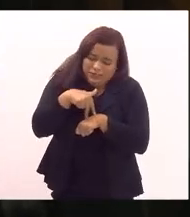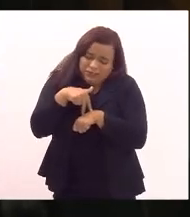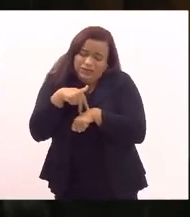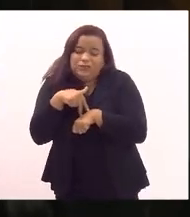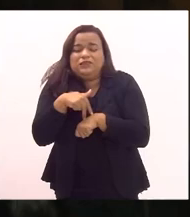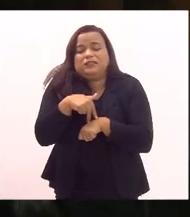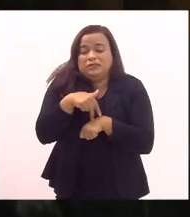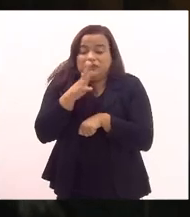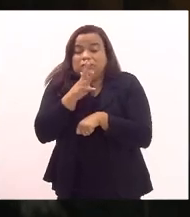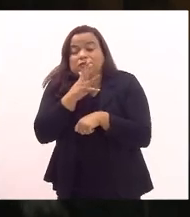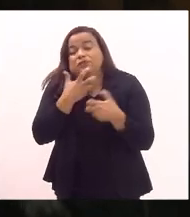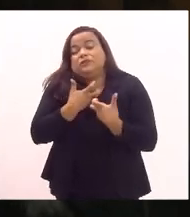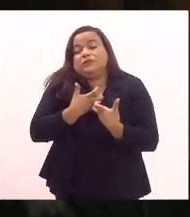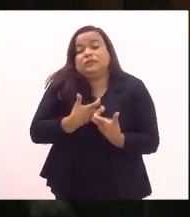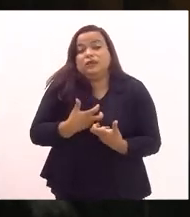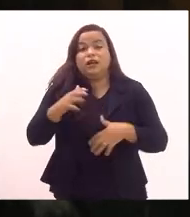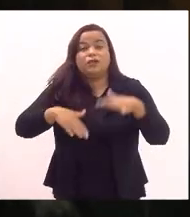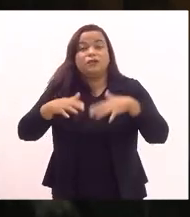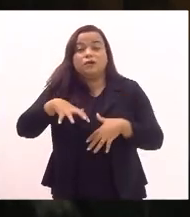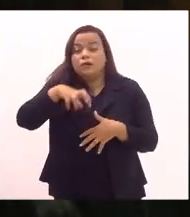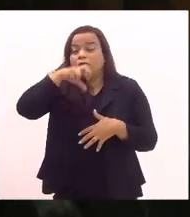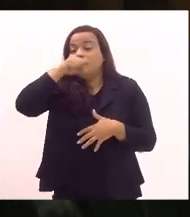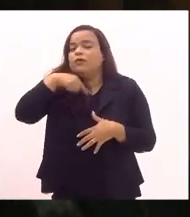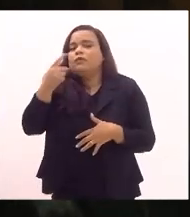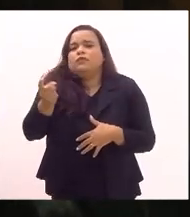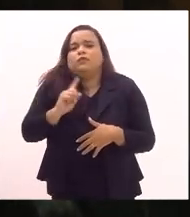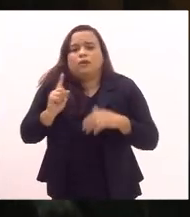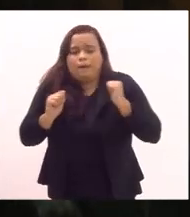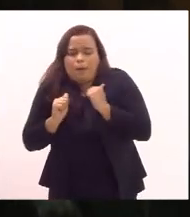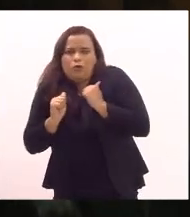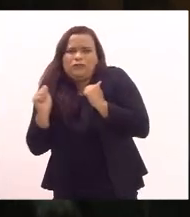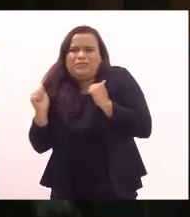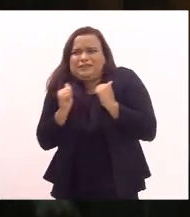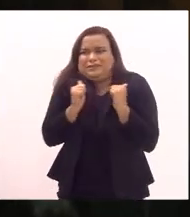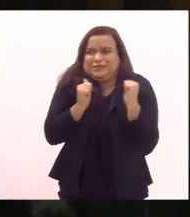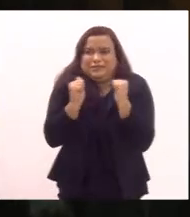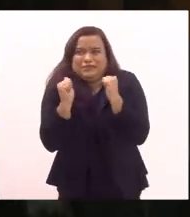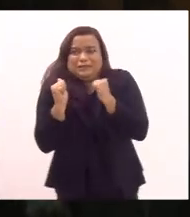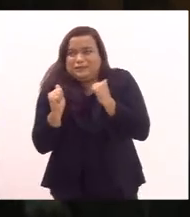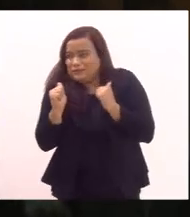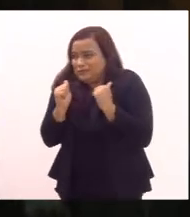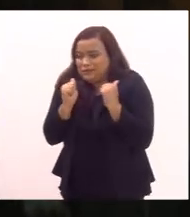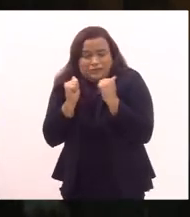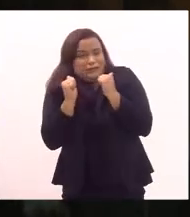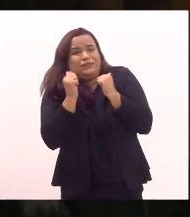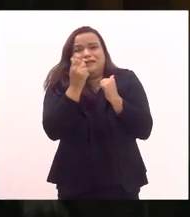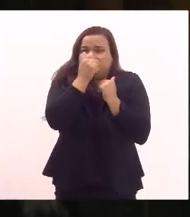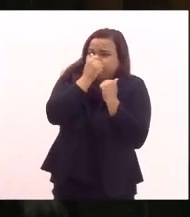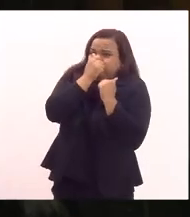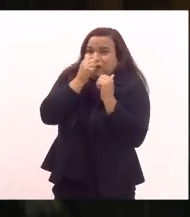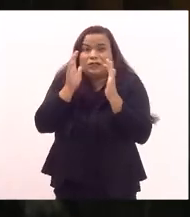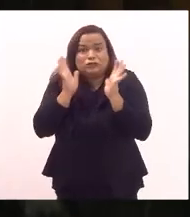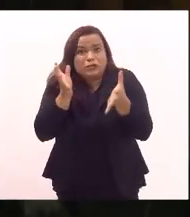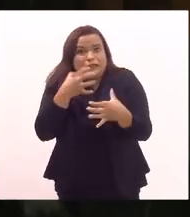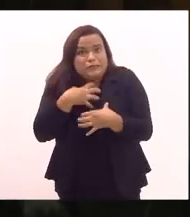respirar bolsa pesada o empurra-empurra já senti me machucar muita das